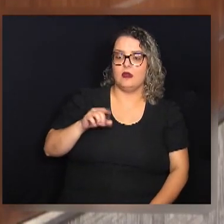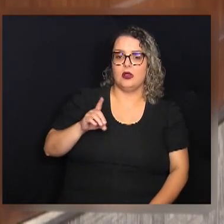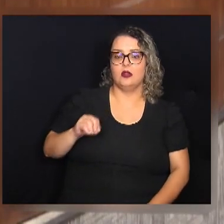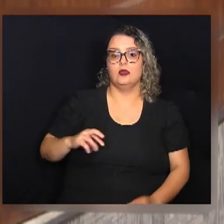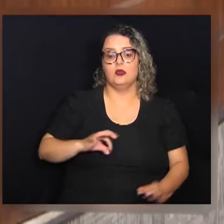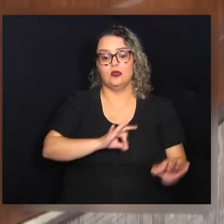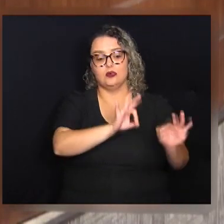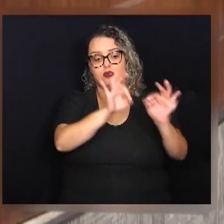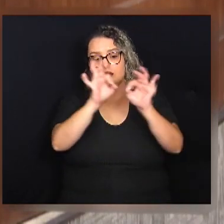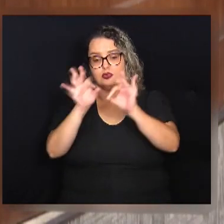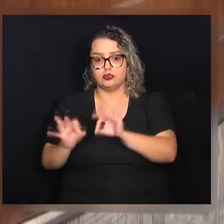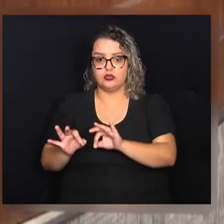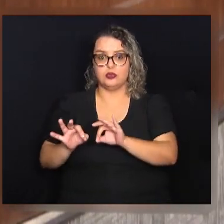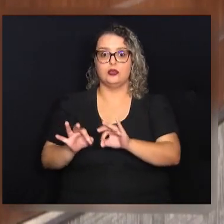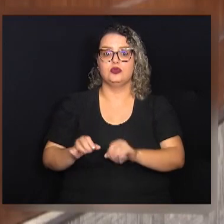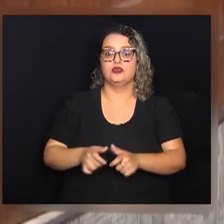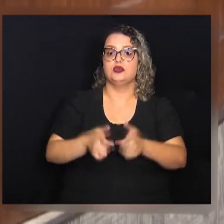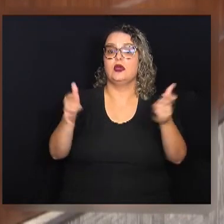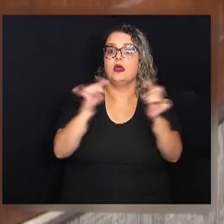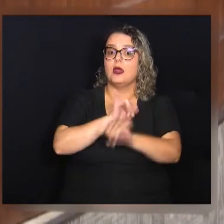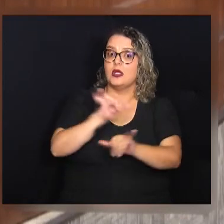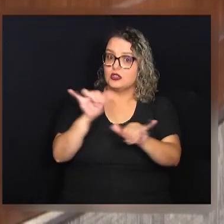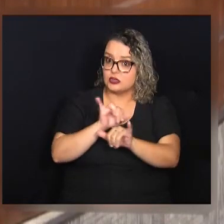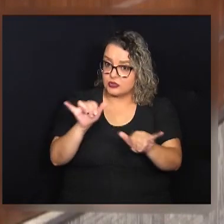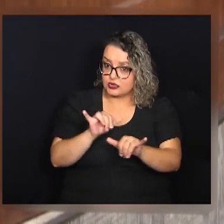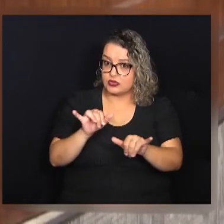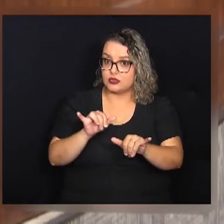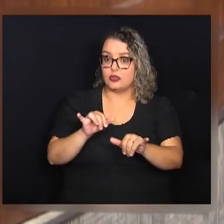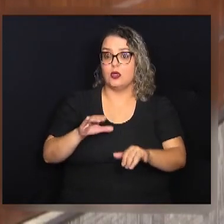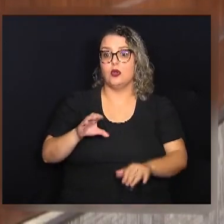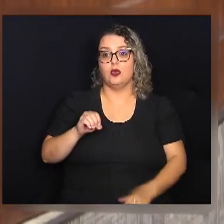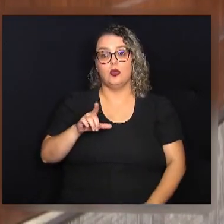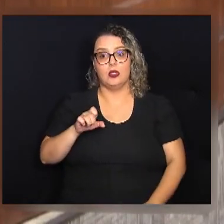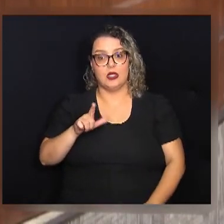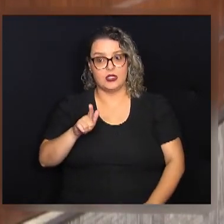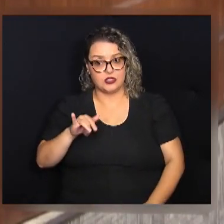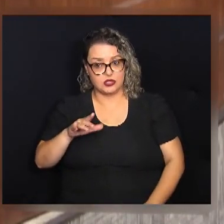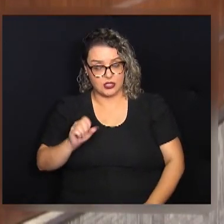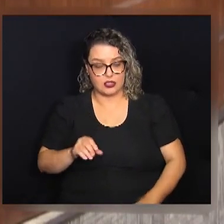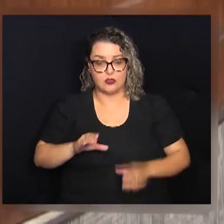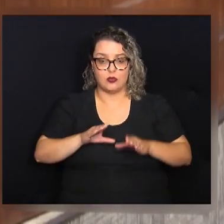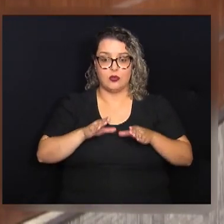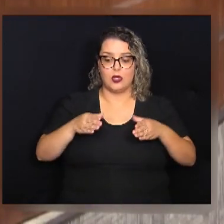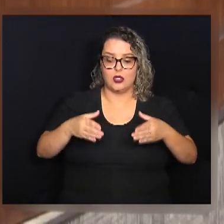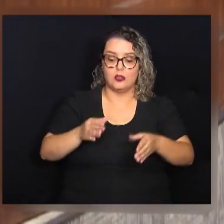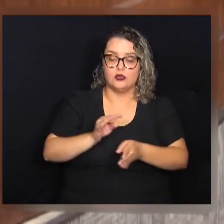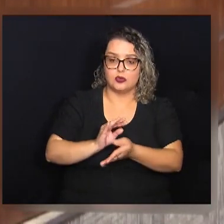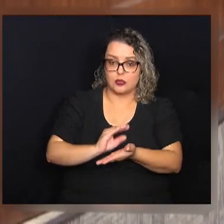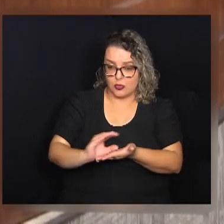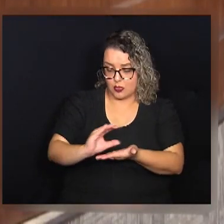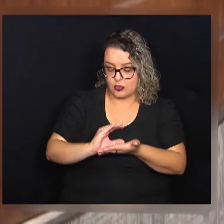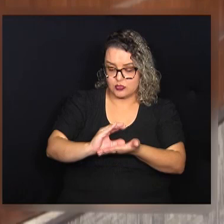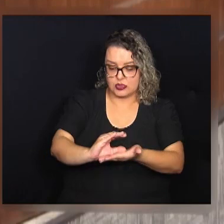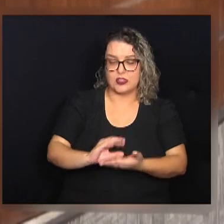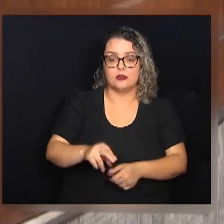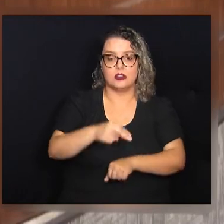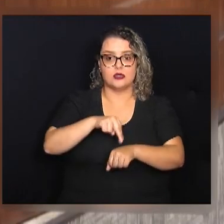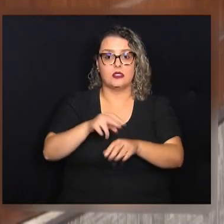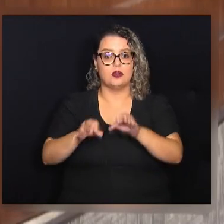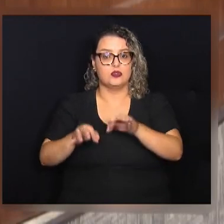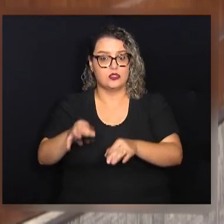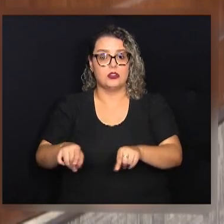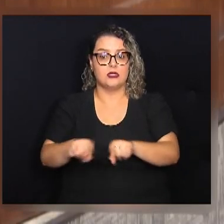das Causas de Grande Repercussão, colegiado formado pelo Conselho Nacional de Justiça e pelo Conselho